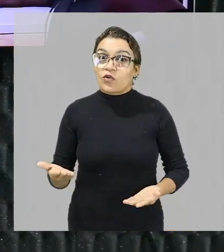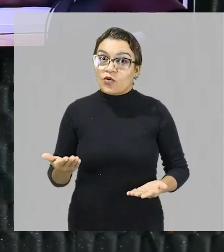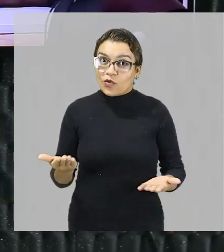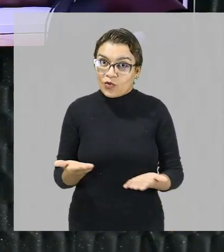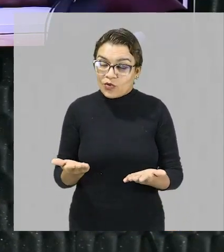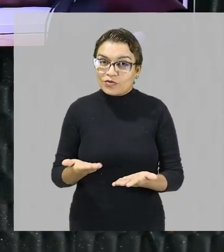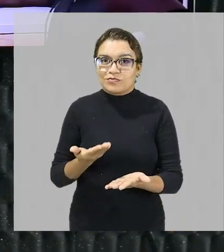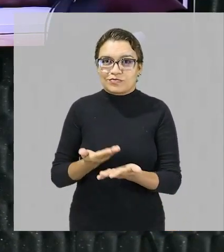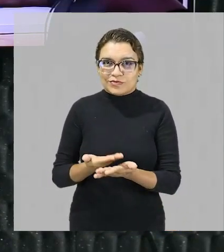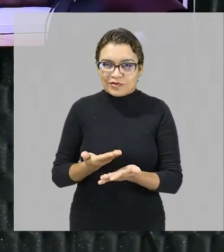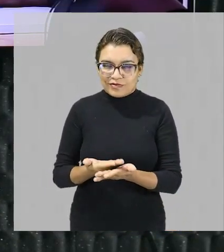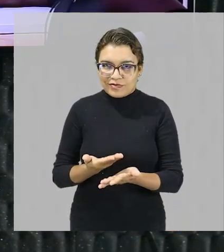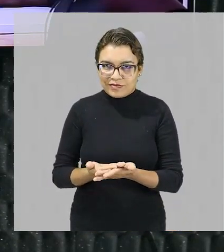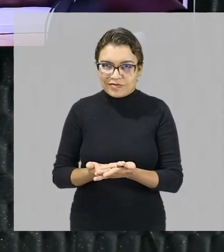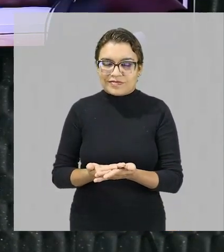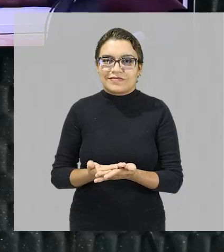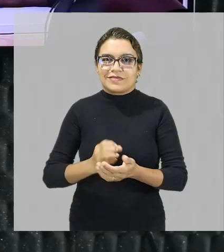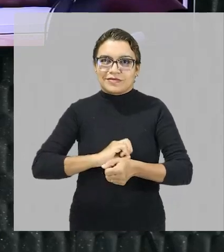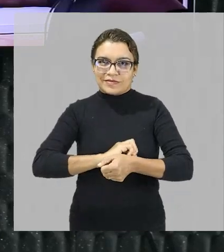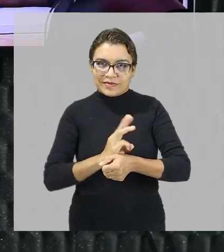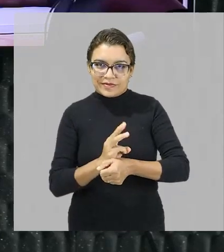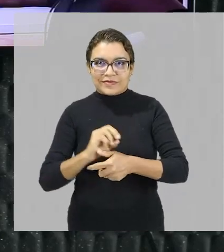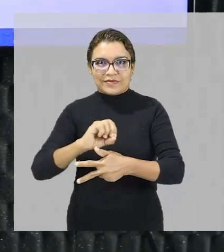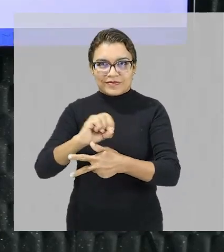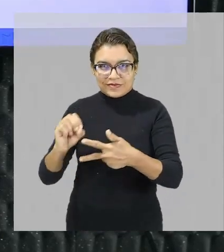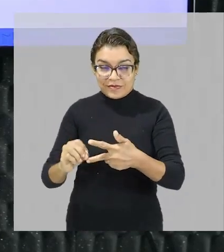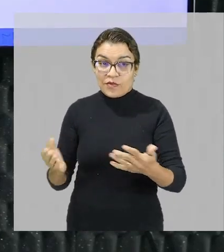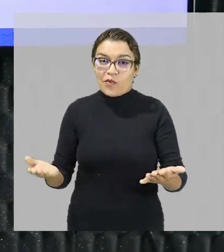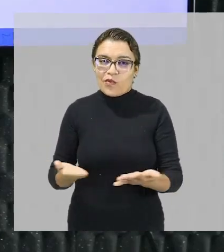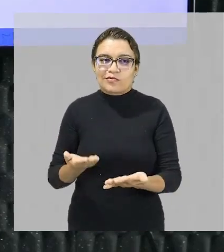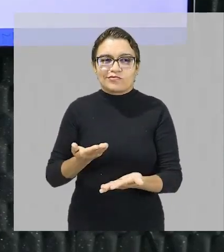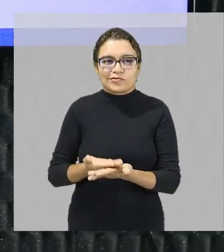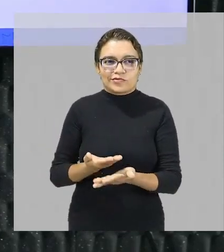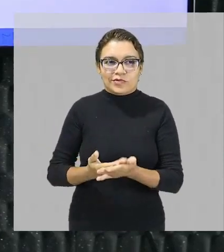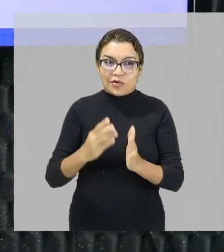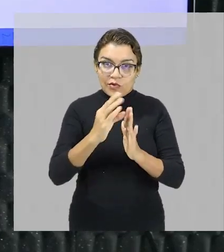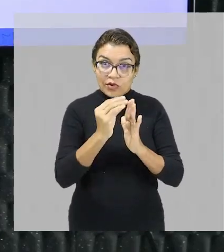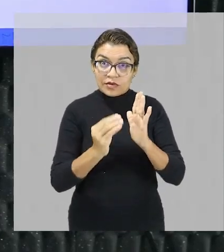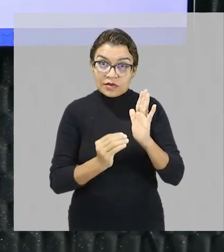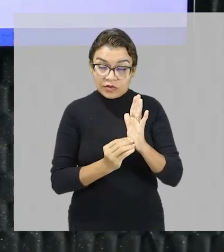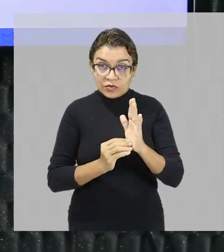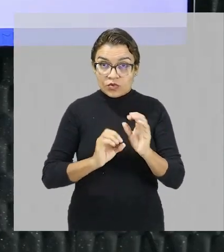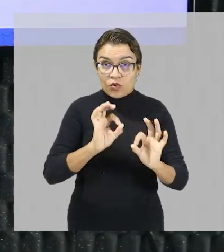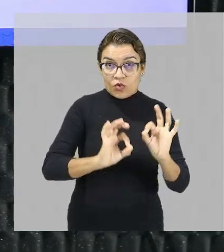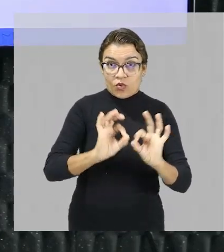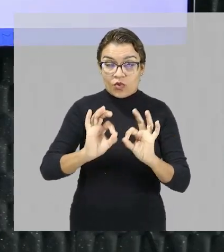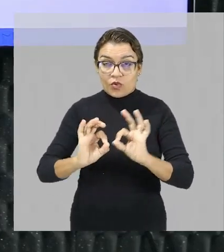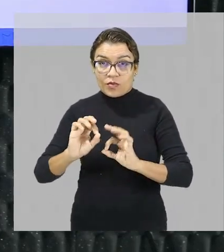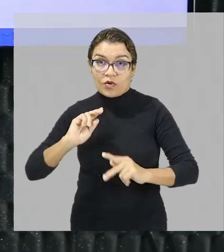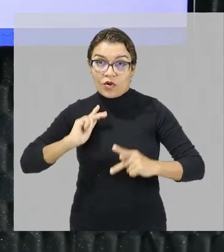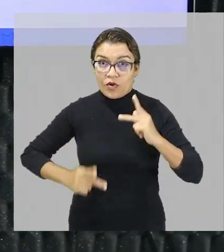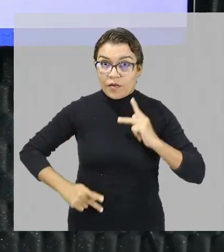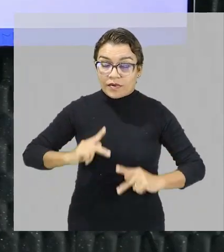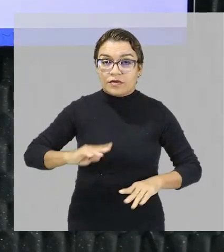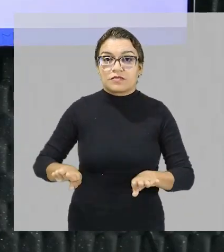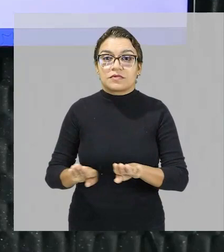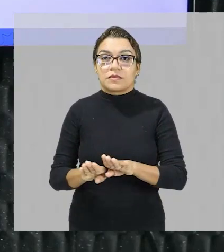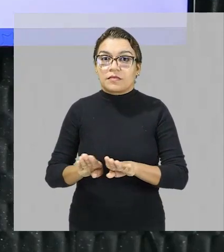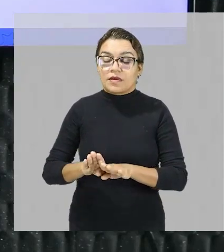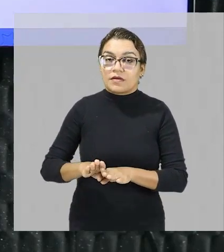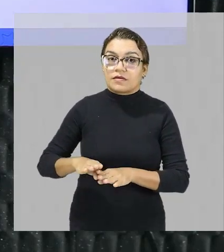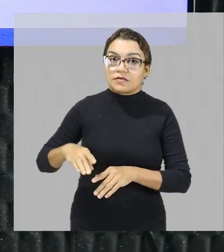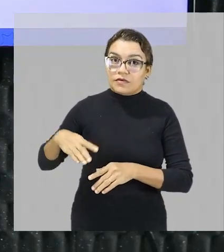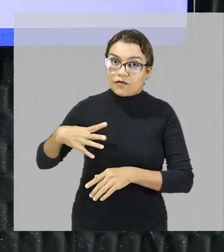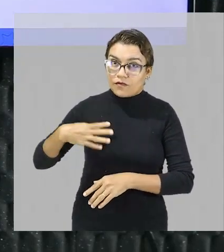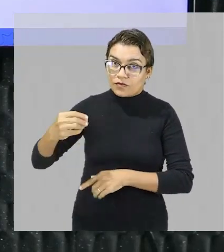nosso preparatório do PAS, OEMA, Enem. E agora nós vamos trabalhar o conteúdo aqui de controle hormonal e reprodução. Lembrando a